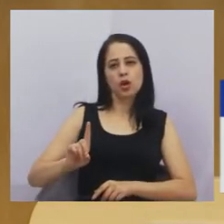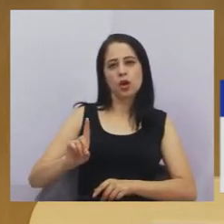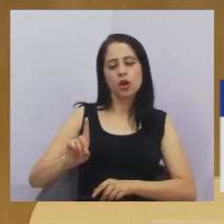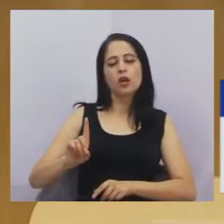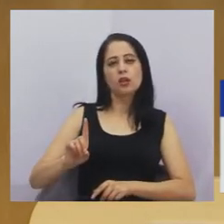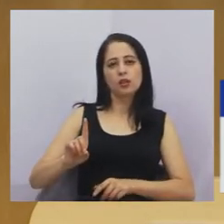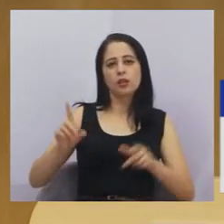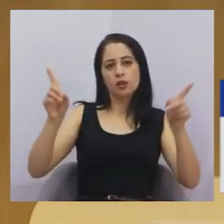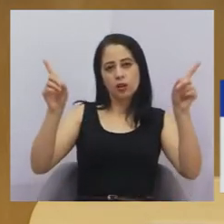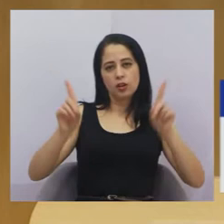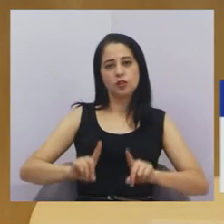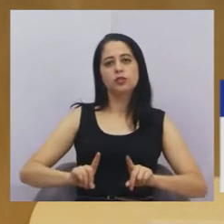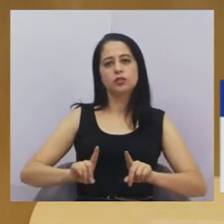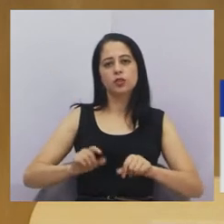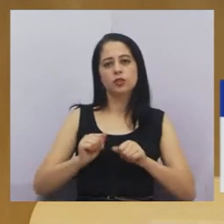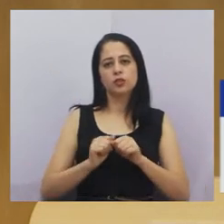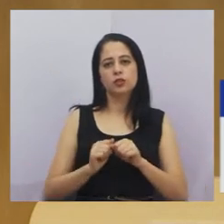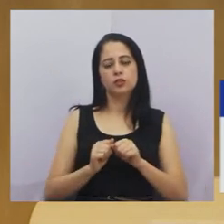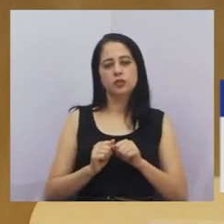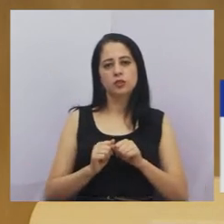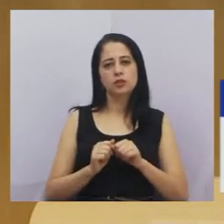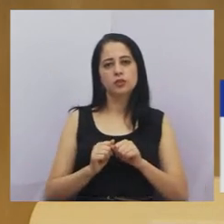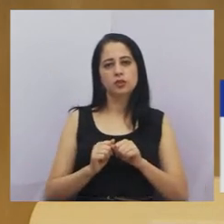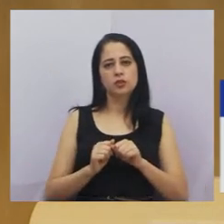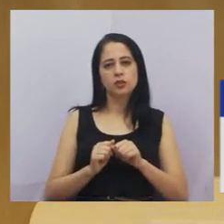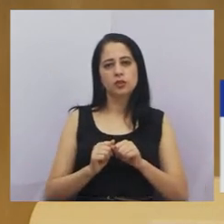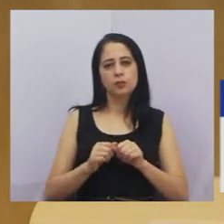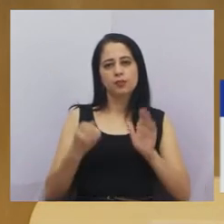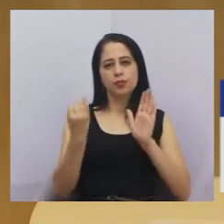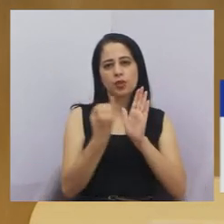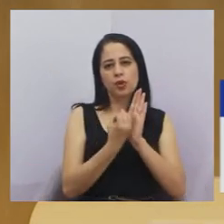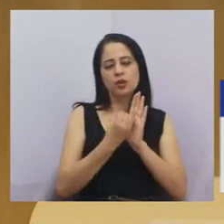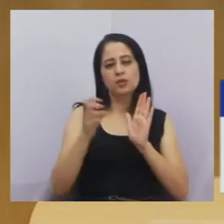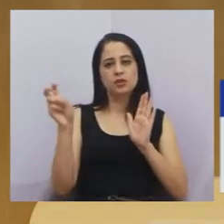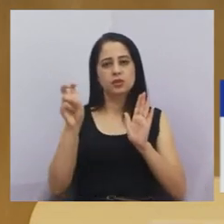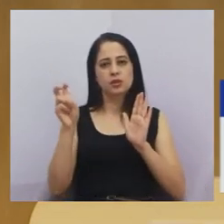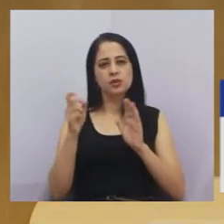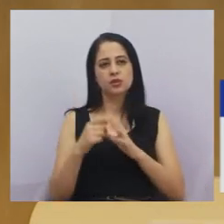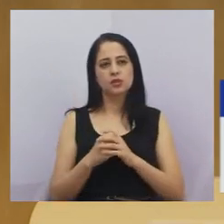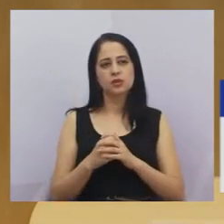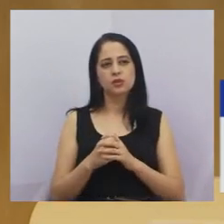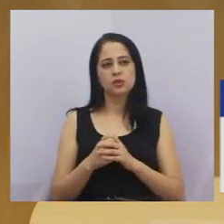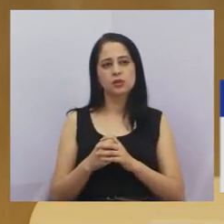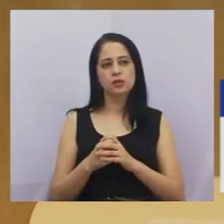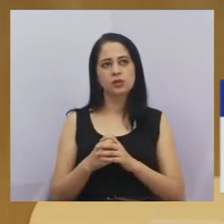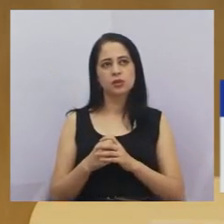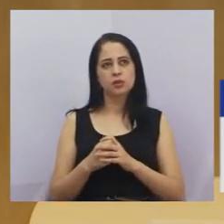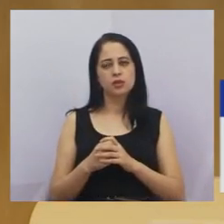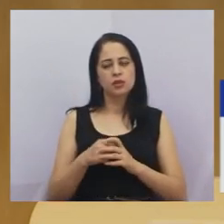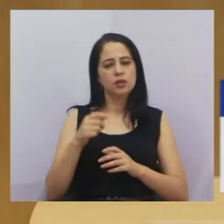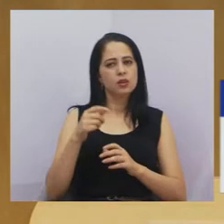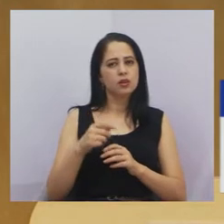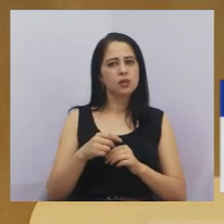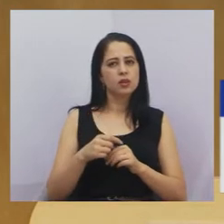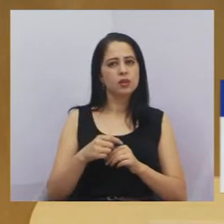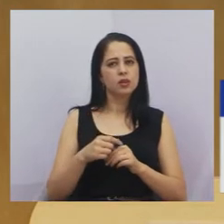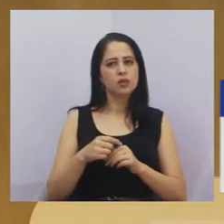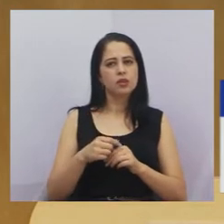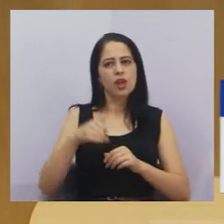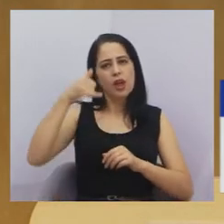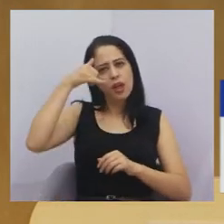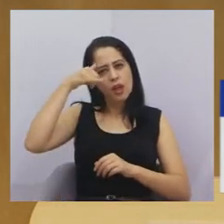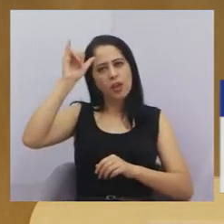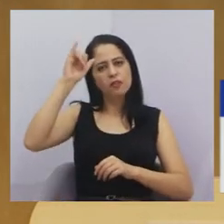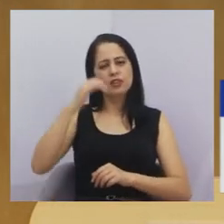mobilidade reduzida para exercício de seus direitos. Inciso 5º. coibir a xenofobia e demais formas